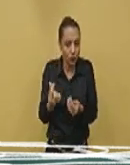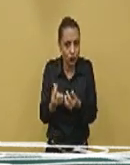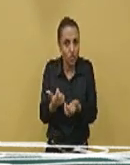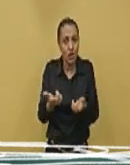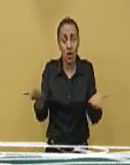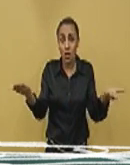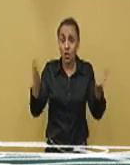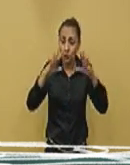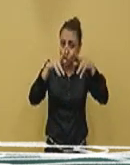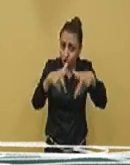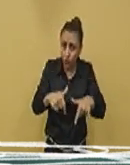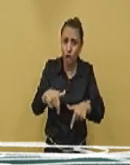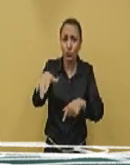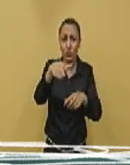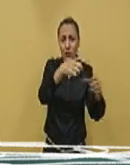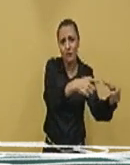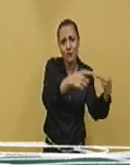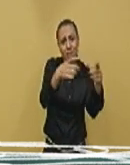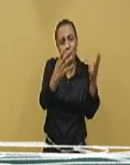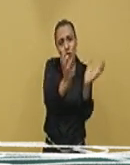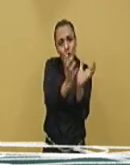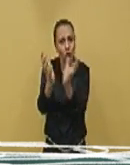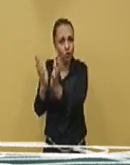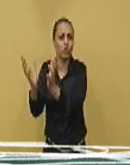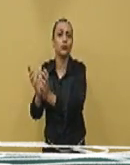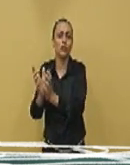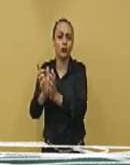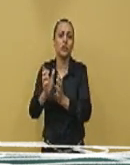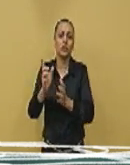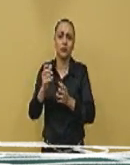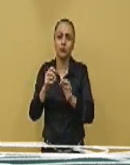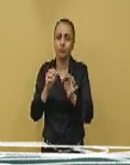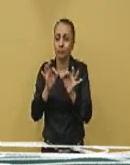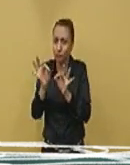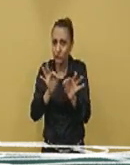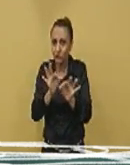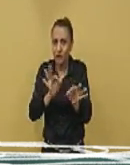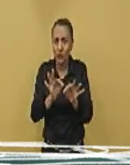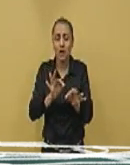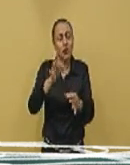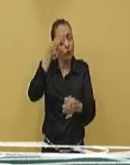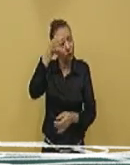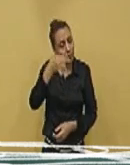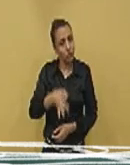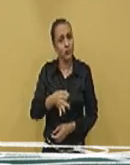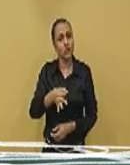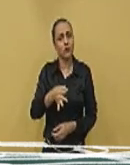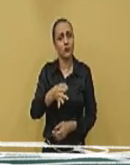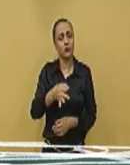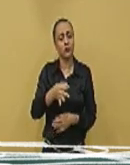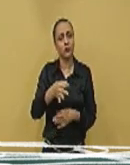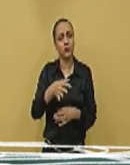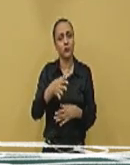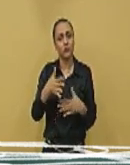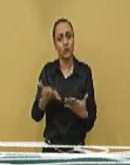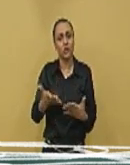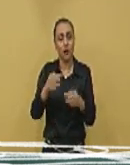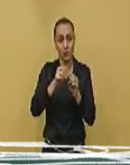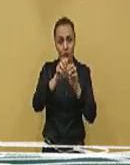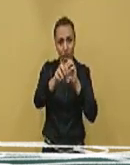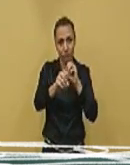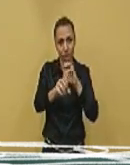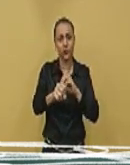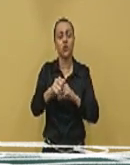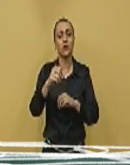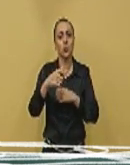em todas elas, comissões. Né? Então, isso, não, com certeza, nesse papel de representante da UFGD, nós fizemos muito bem.